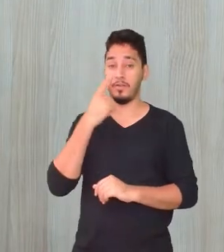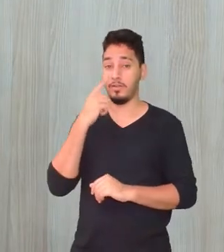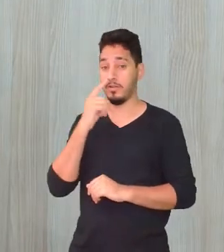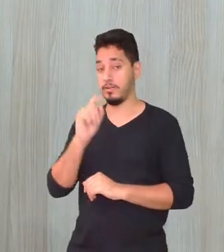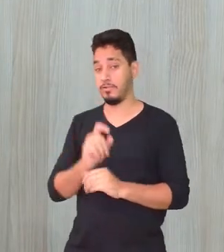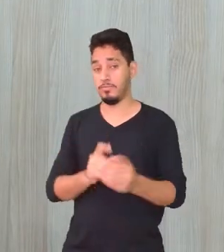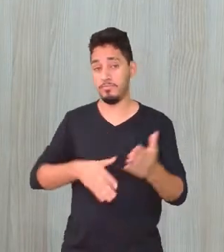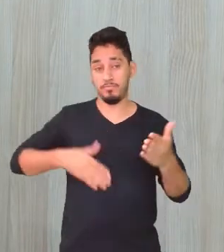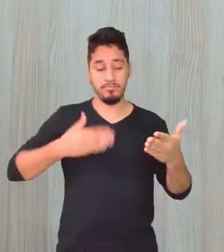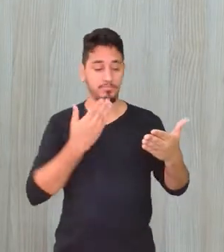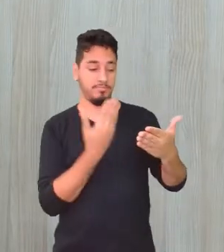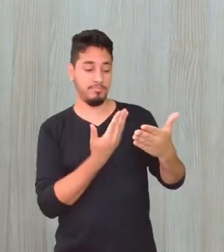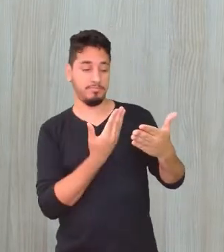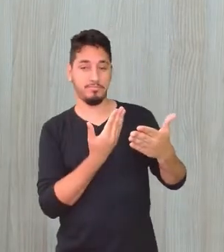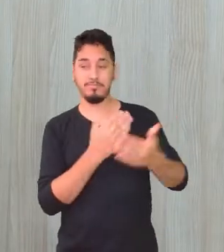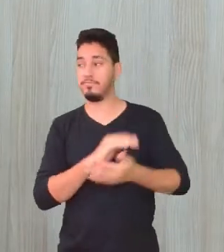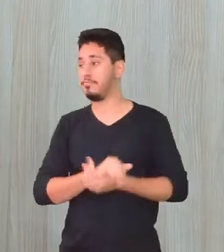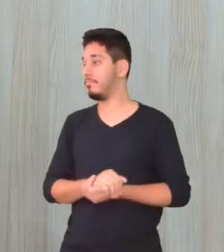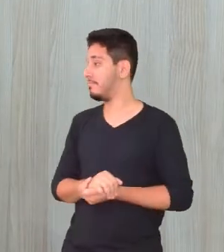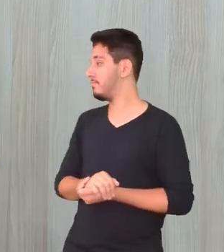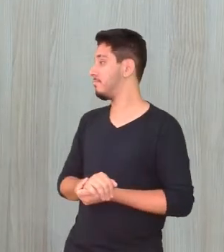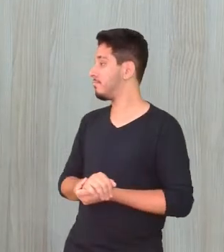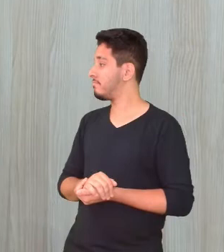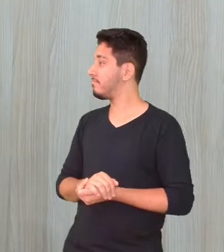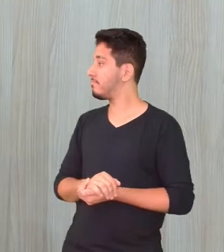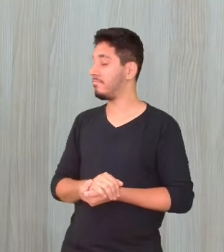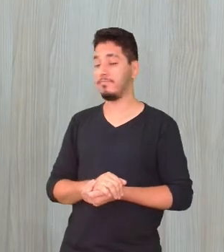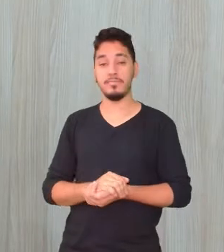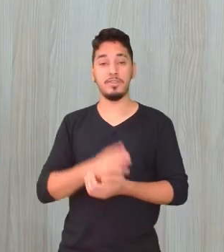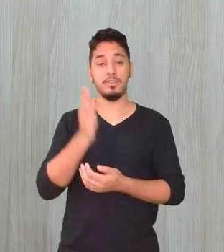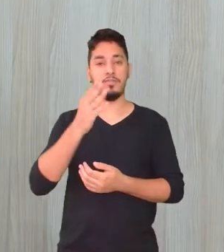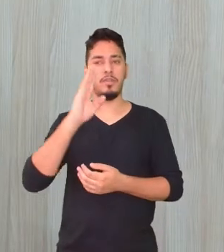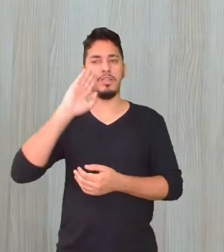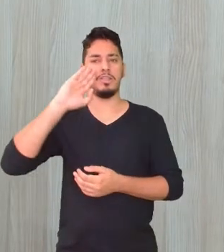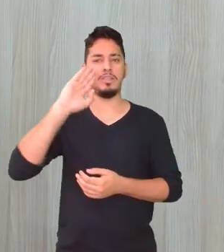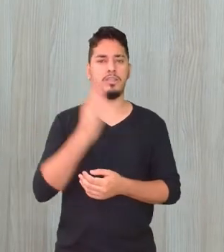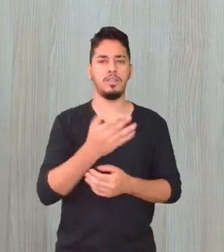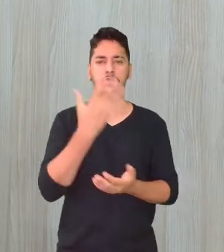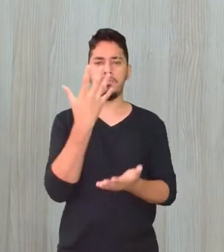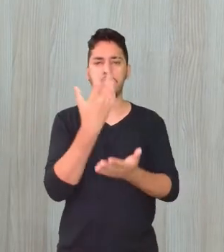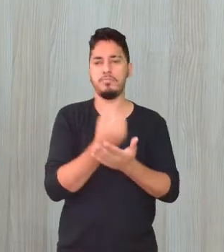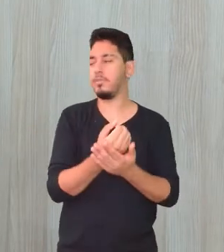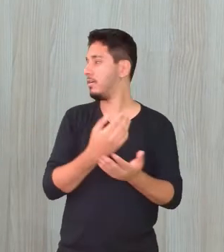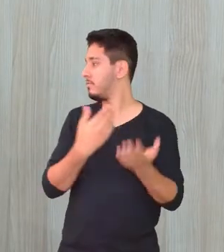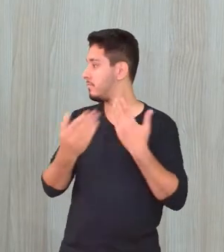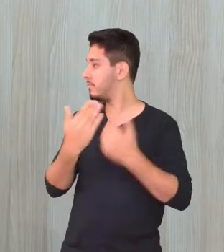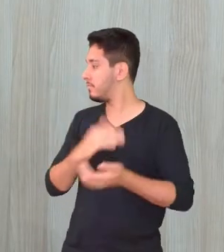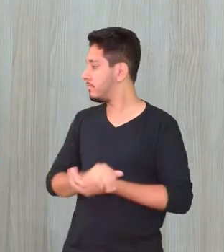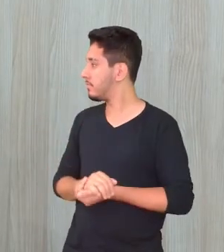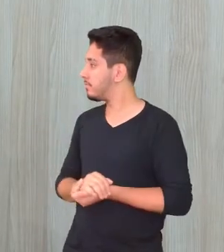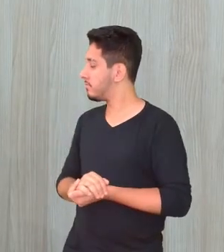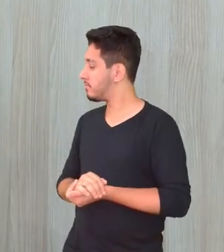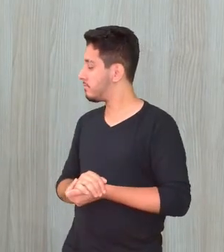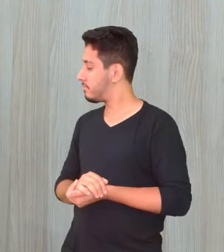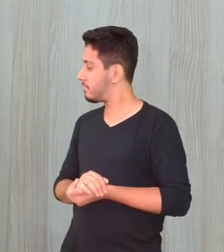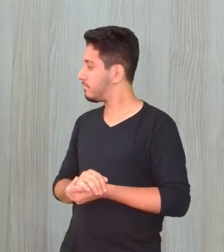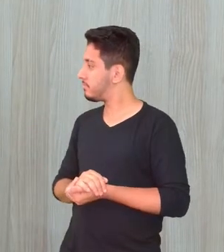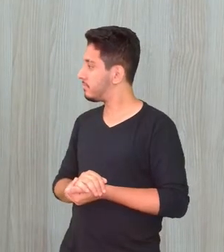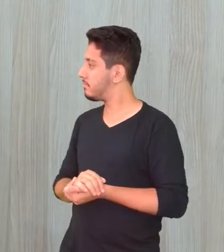ele aí, olha aí. Maravilhoso. Vem, curta o caminho, né? Encurta o já caminho. Vai direto, baixa o aplicativo, interage aí com o nosso conteúdo